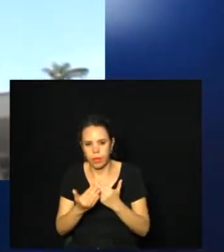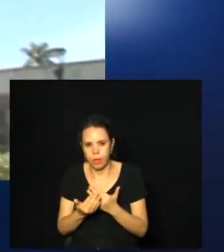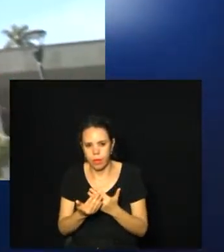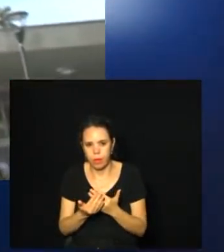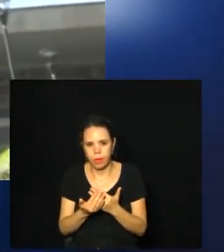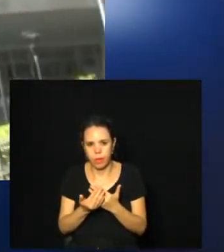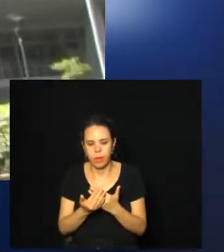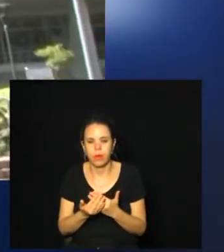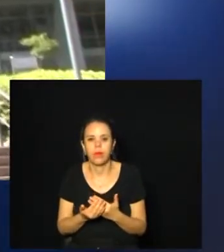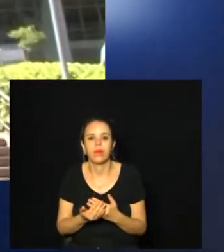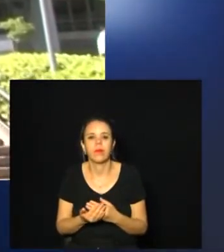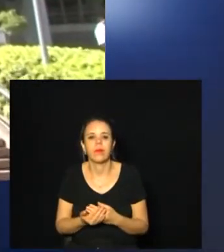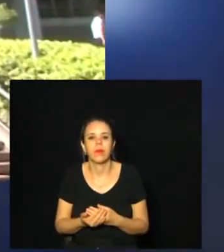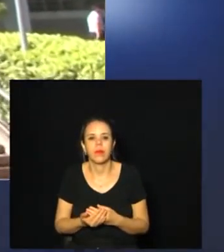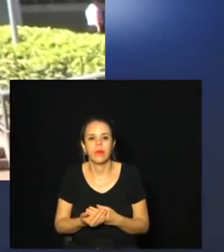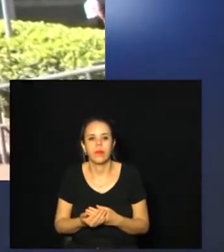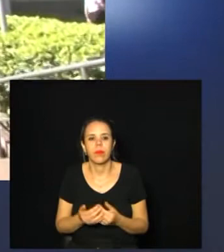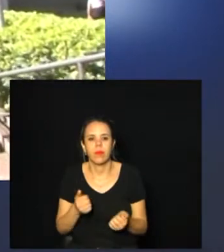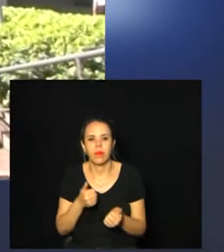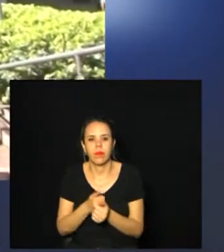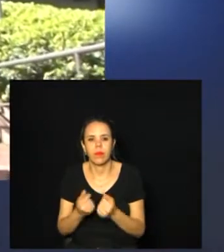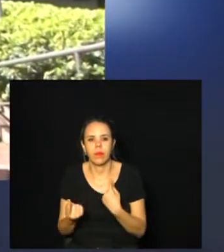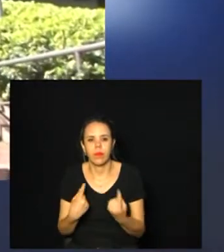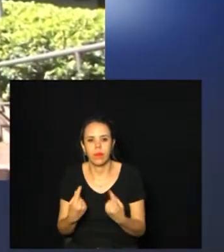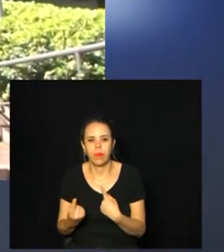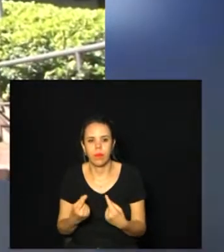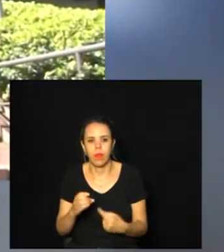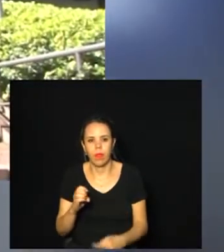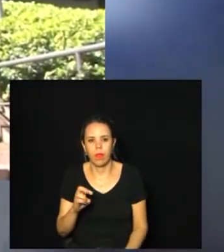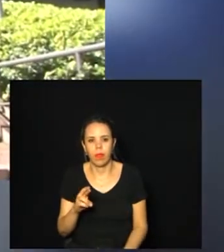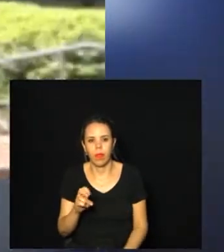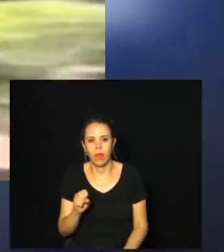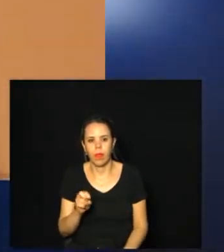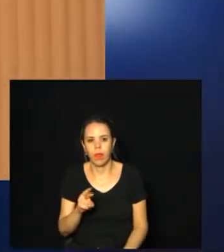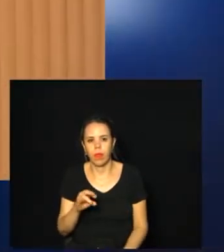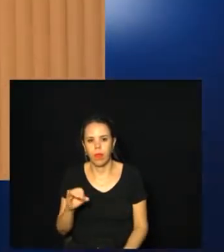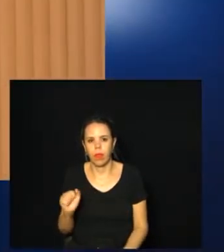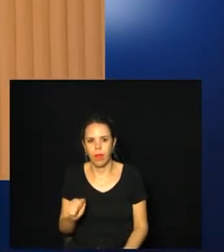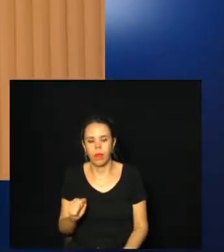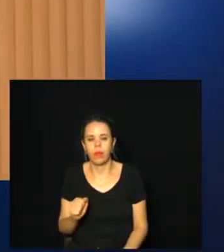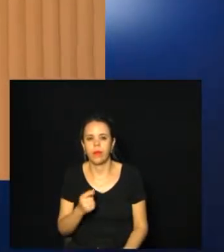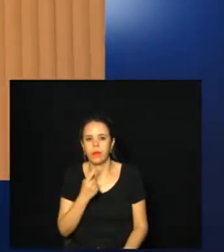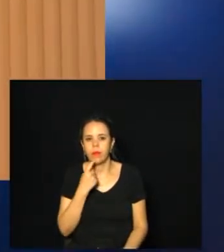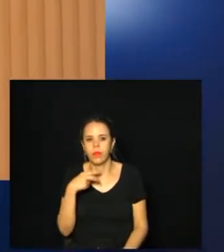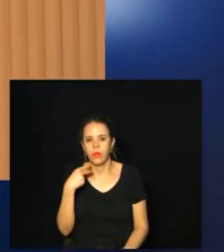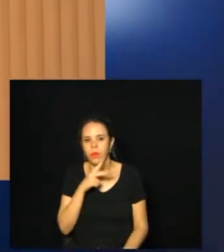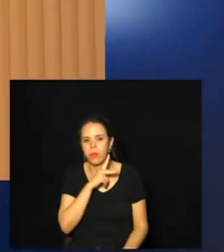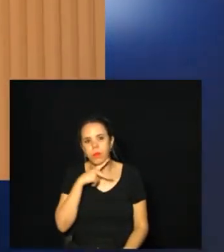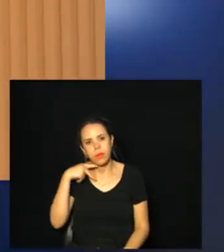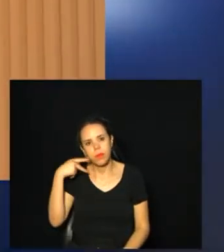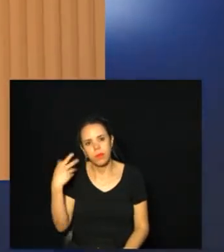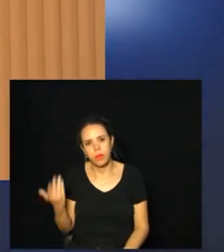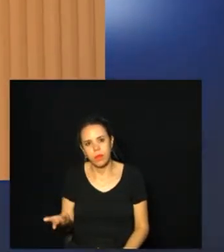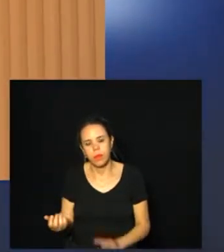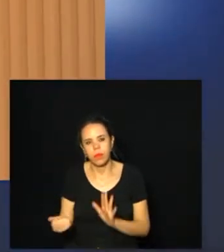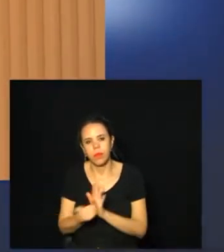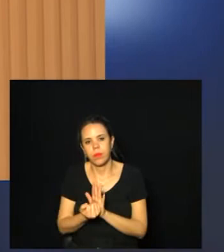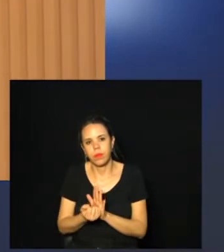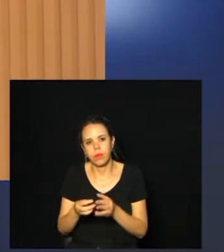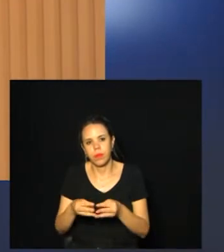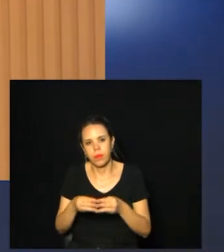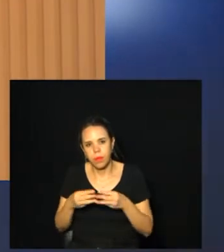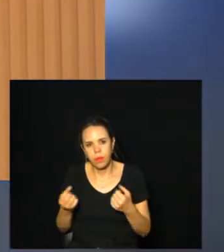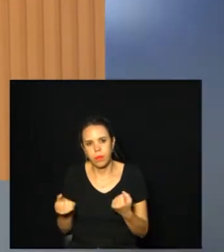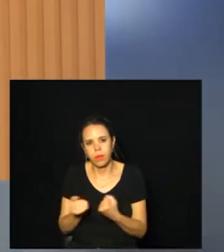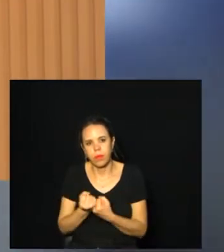núcleos urbanos que margeiam a rua Serra Dourada, em Campinas. O vereador Permínio Monteiro protocola a moção de